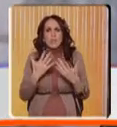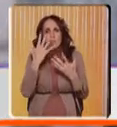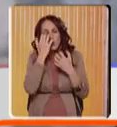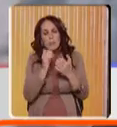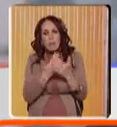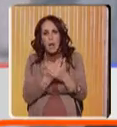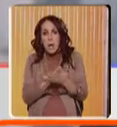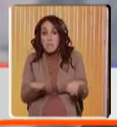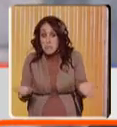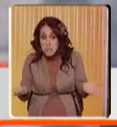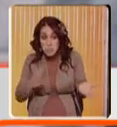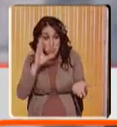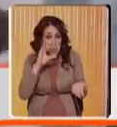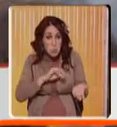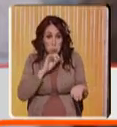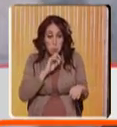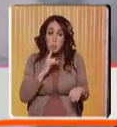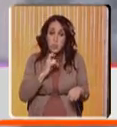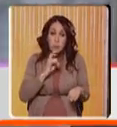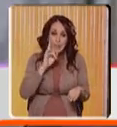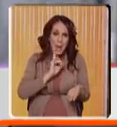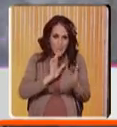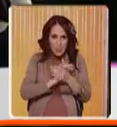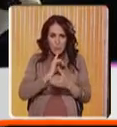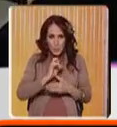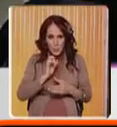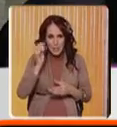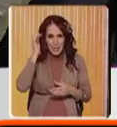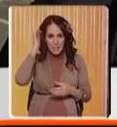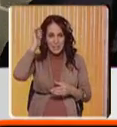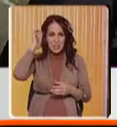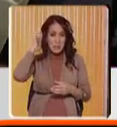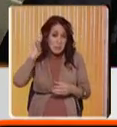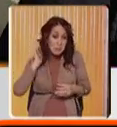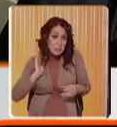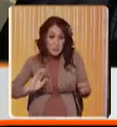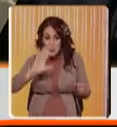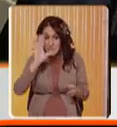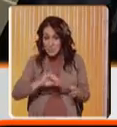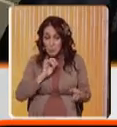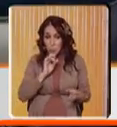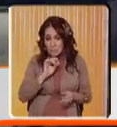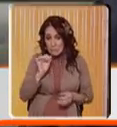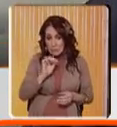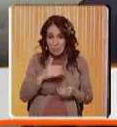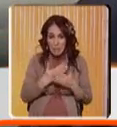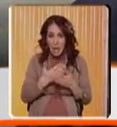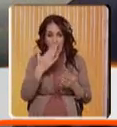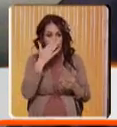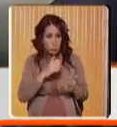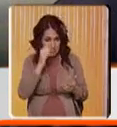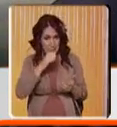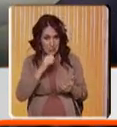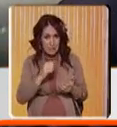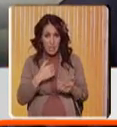Não sei. Posso perguntar para a minha esposa? Não sei. Talvez. Há quem diga que sim,